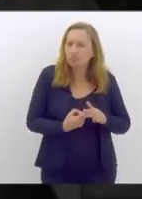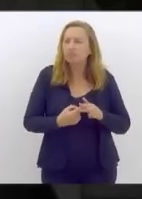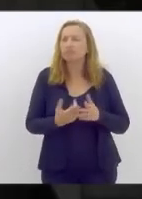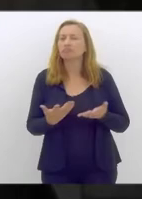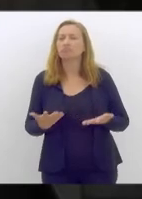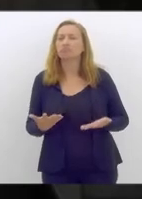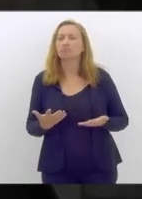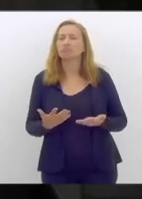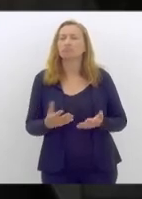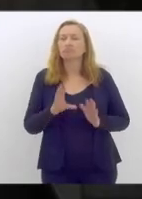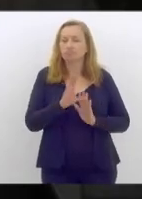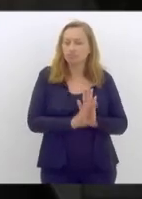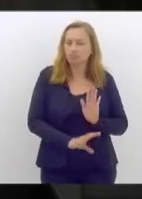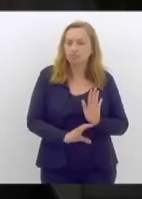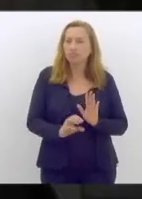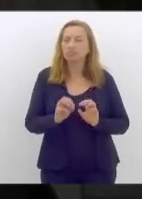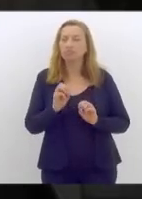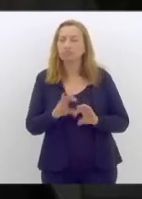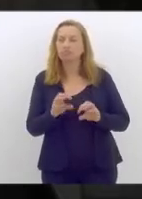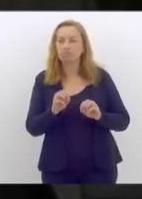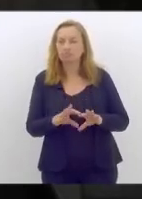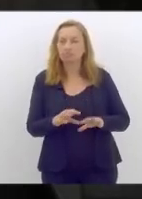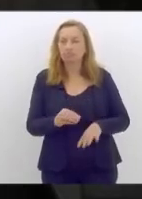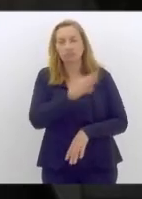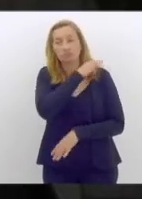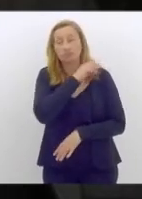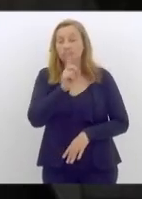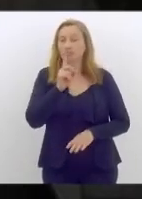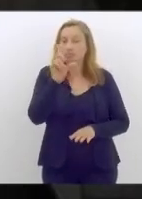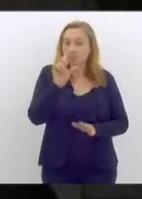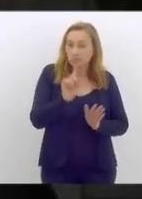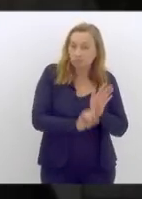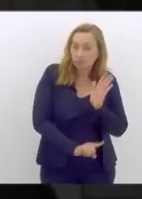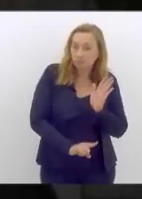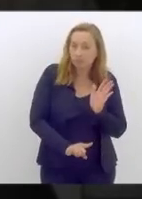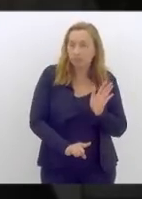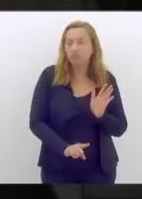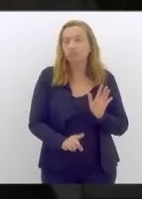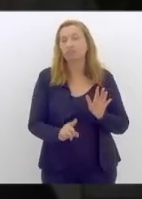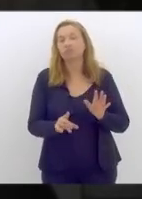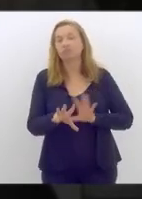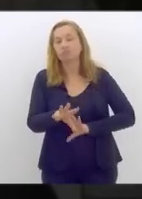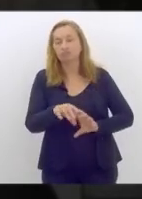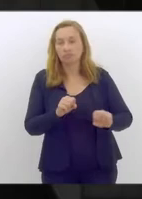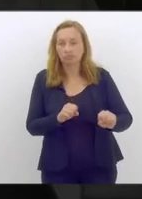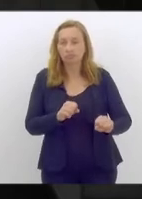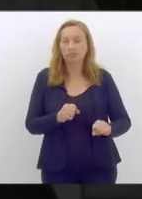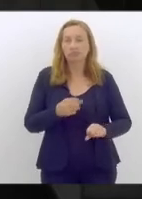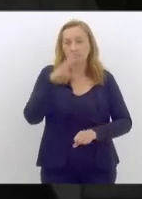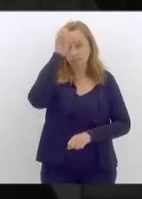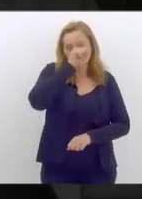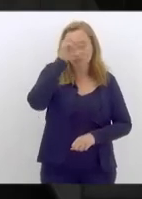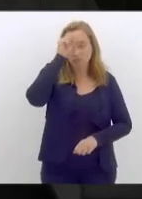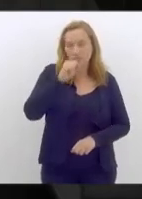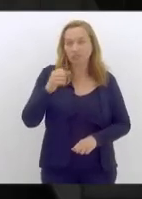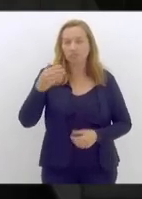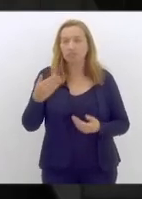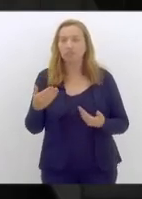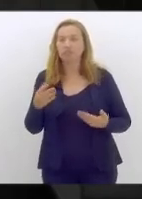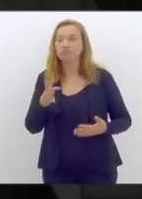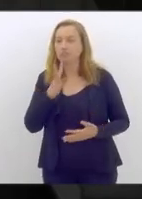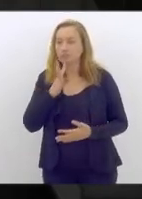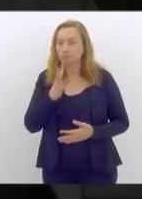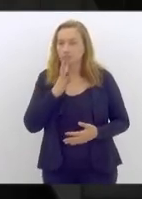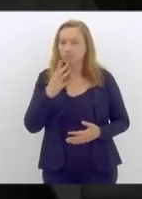Mas enfim o currículo no ensino médio brasileiro mas não para reduzir as possibilidades de formação de aprendizagem de conhecimento de cidadania